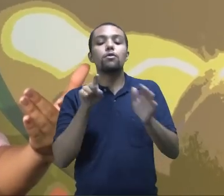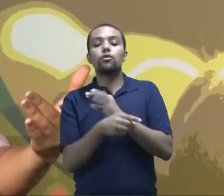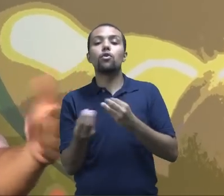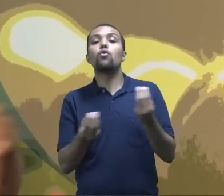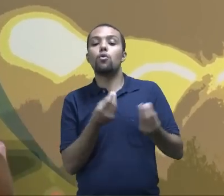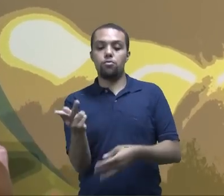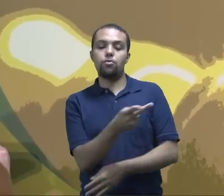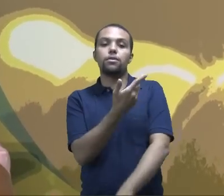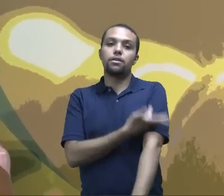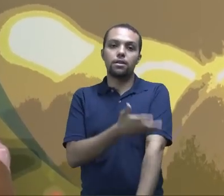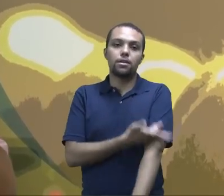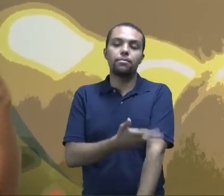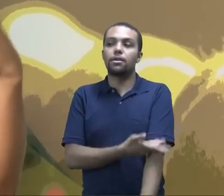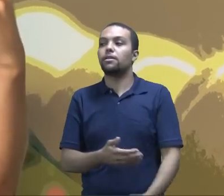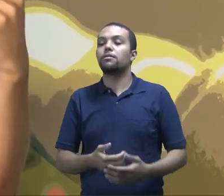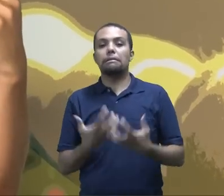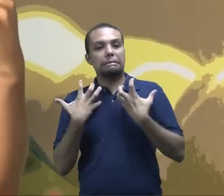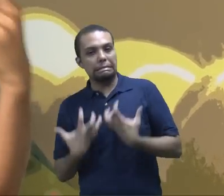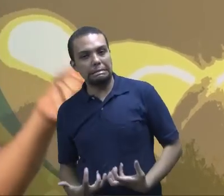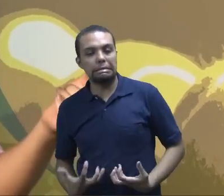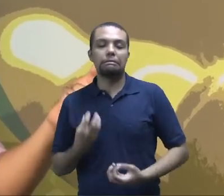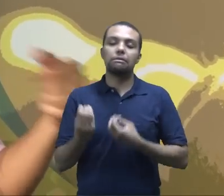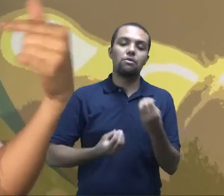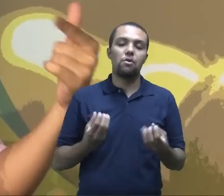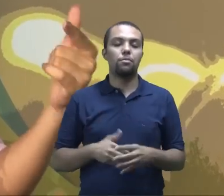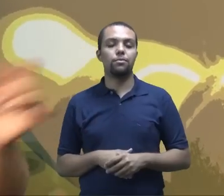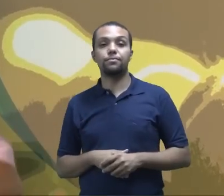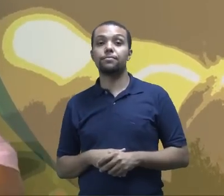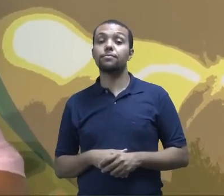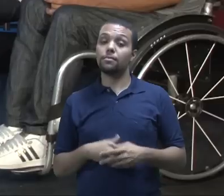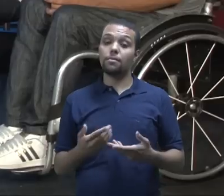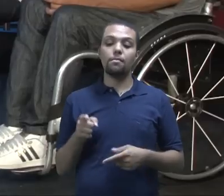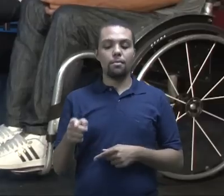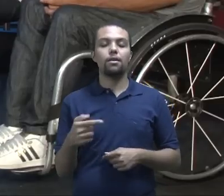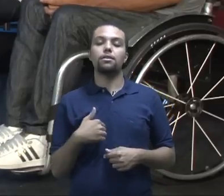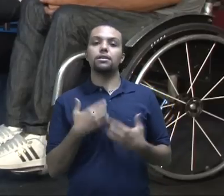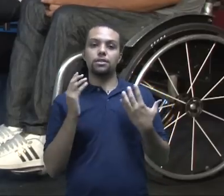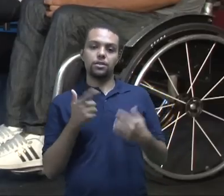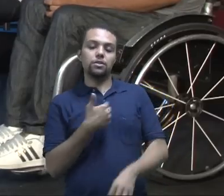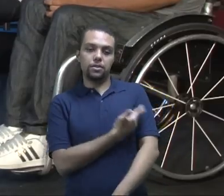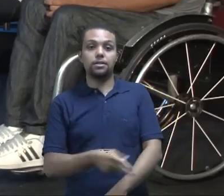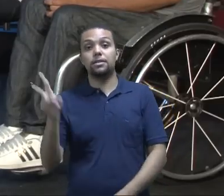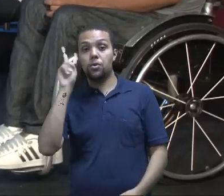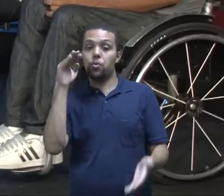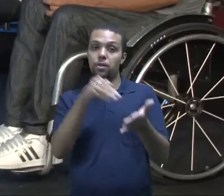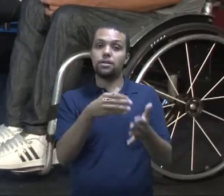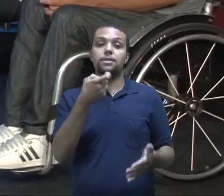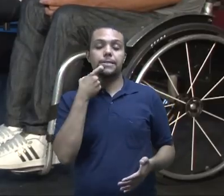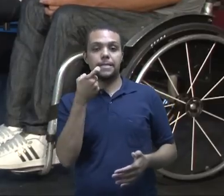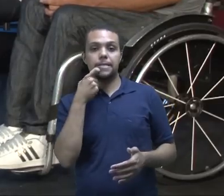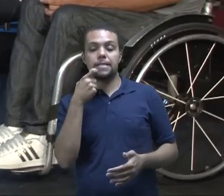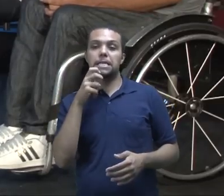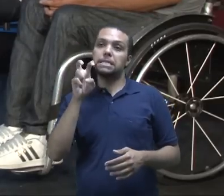treinamento de vocês, como que é feito o treinamento de vocês? É cansativo? Como que é? Eu treino de